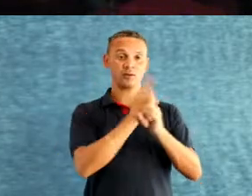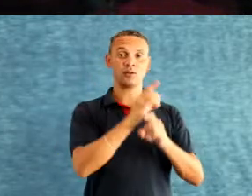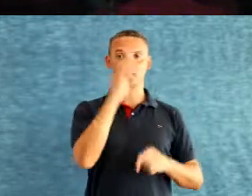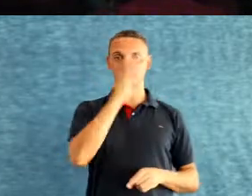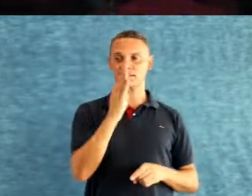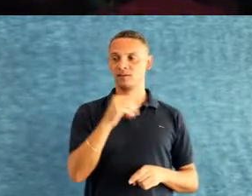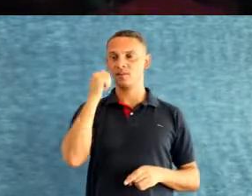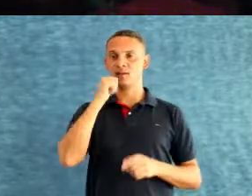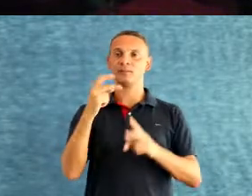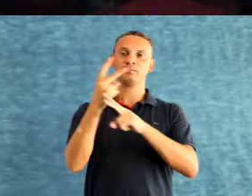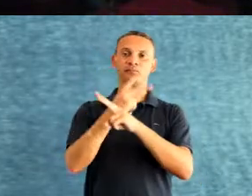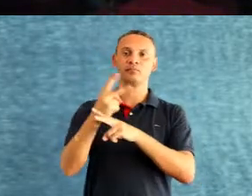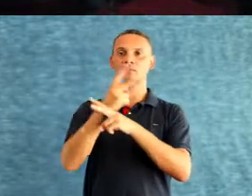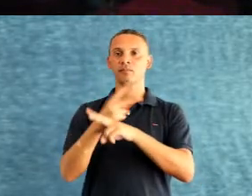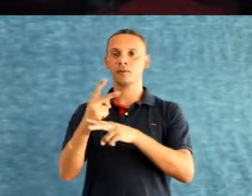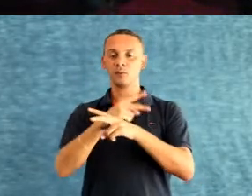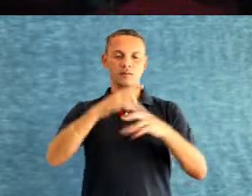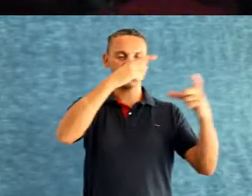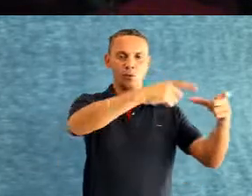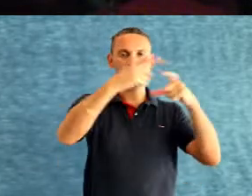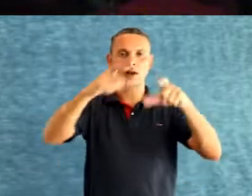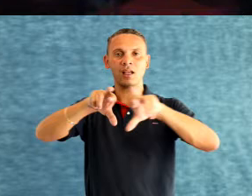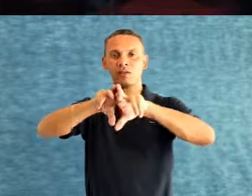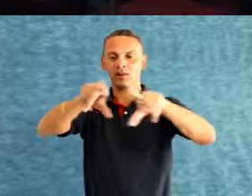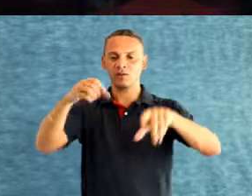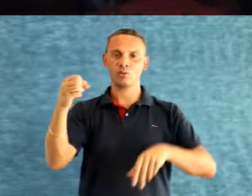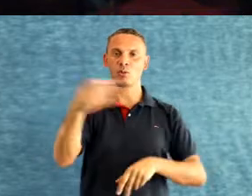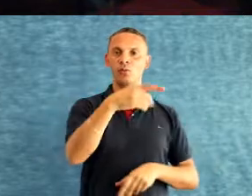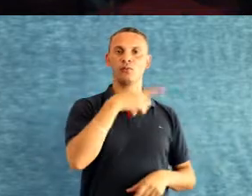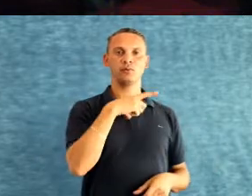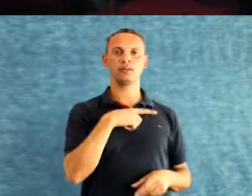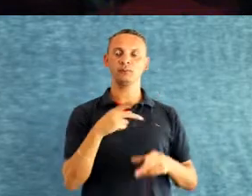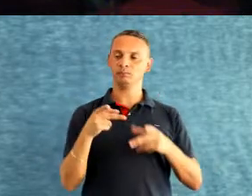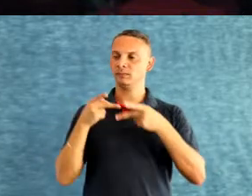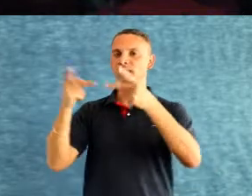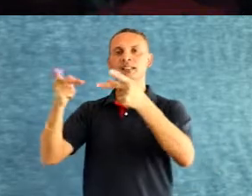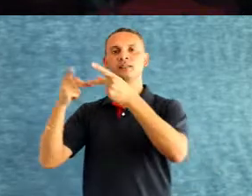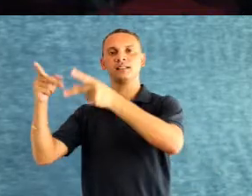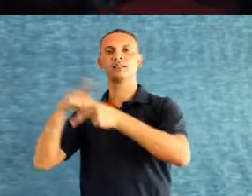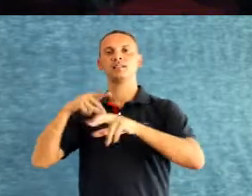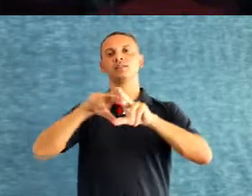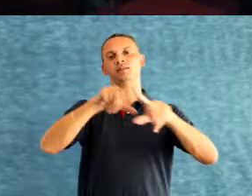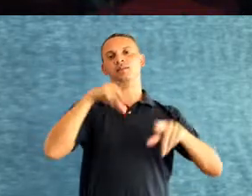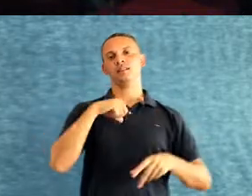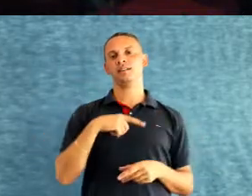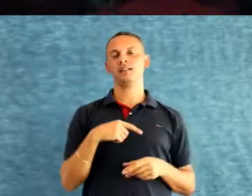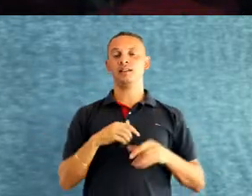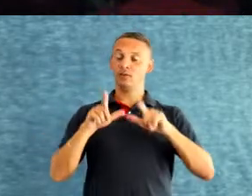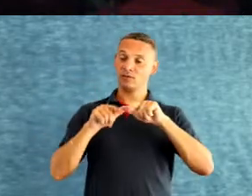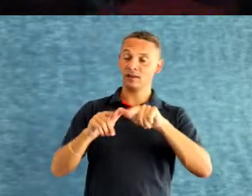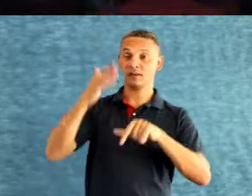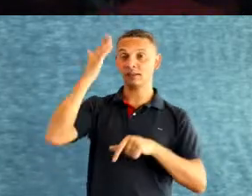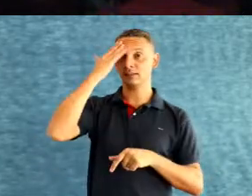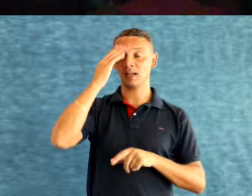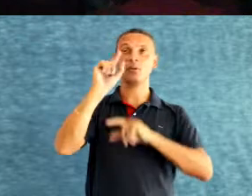terras, estuda os costumes dos povos, visita pontos pitorescos, como a típica viajante ilustrada, que sabe de antemão o